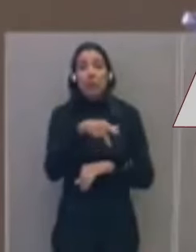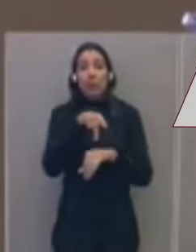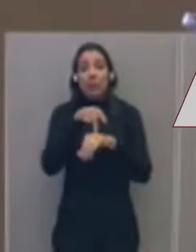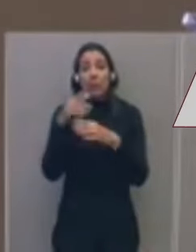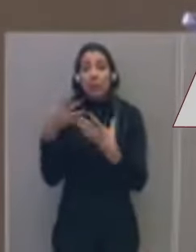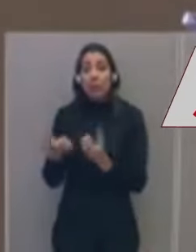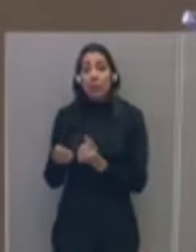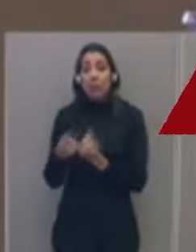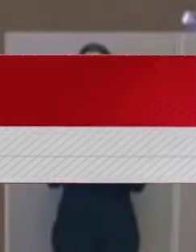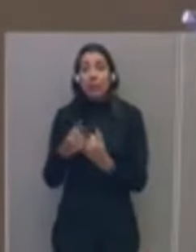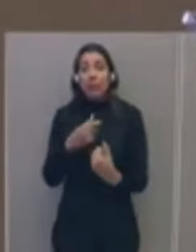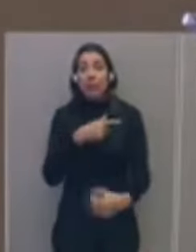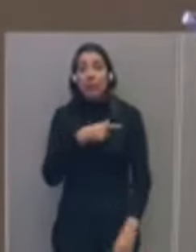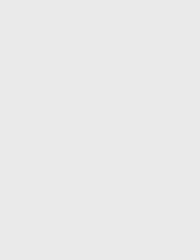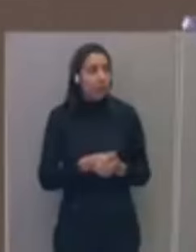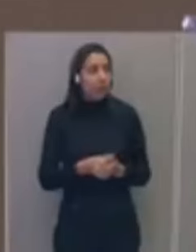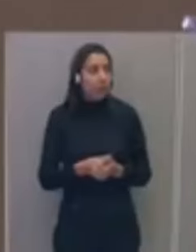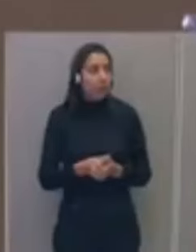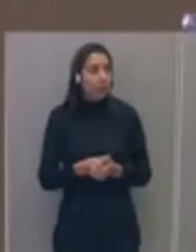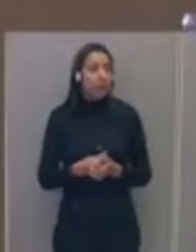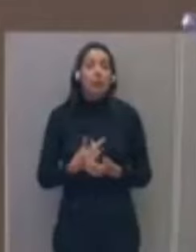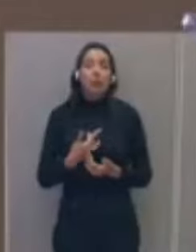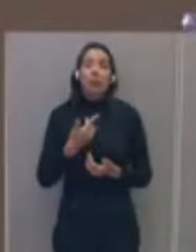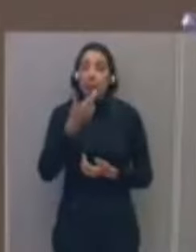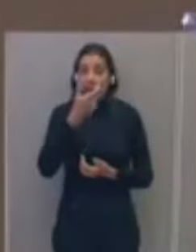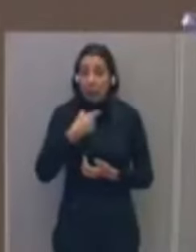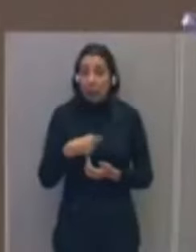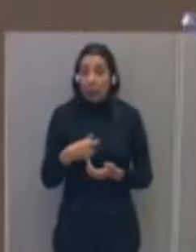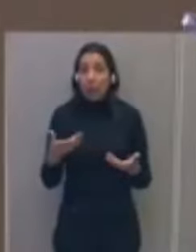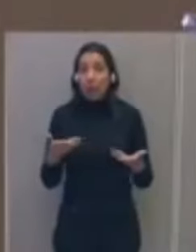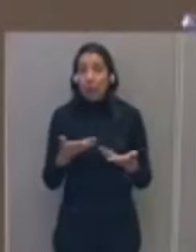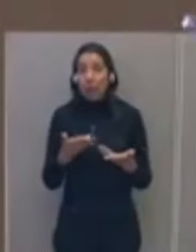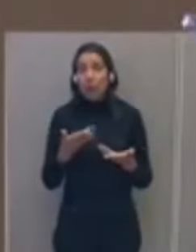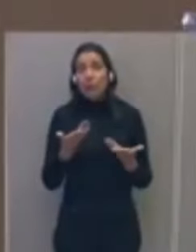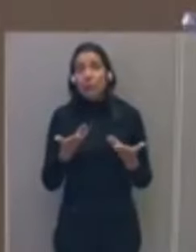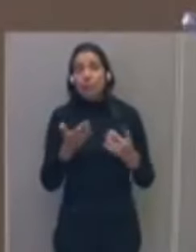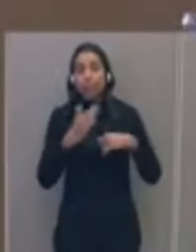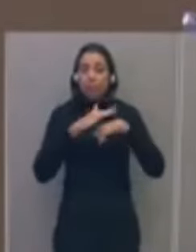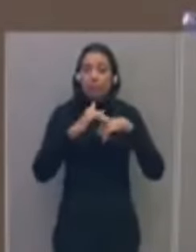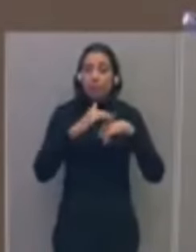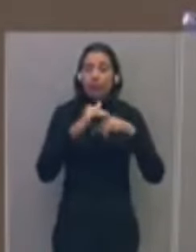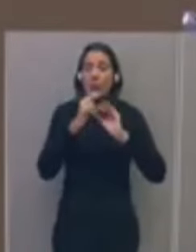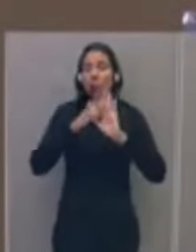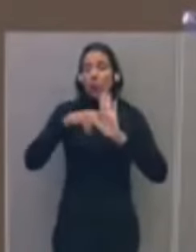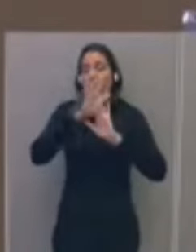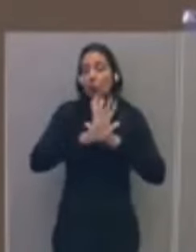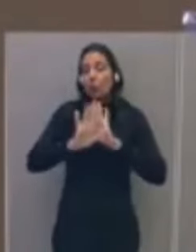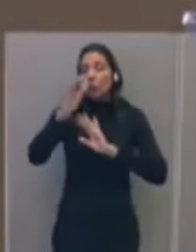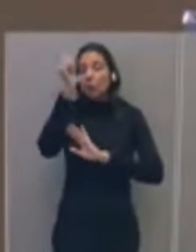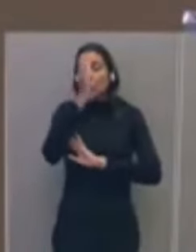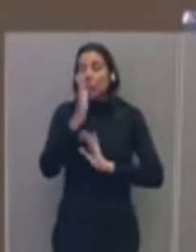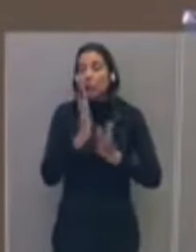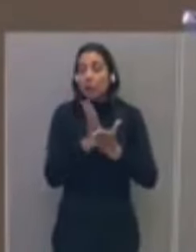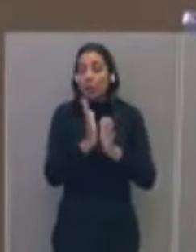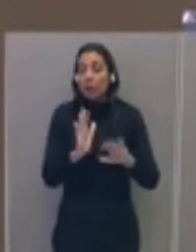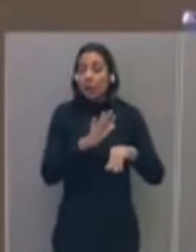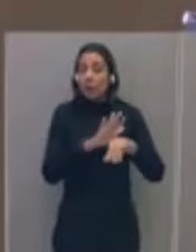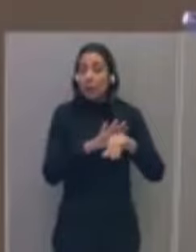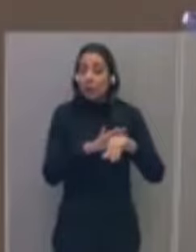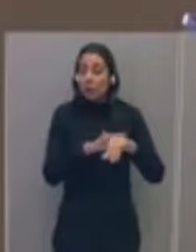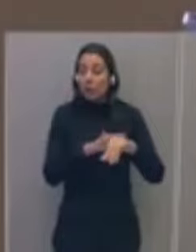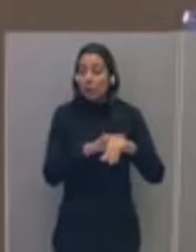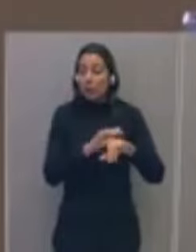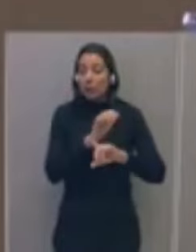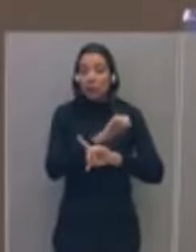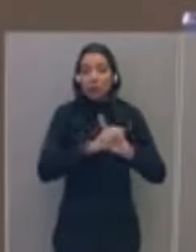país assume a presidência do G20. Estou muito alentado pelo Plano Nacional Brasileiro para a eliminação de